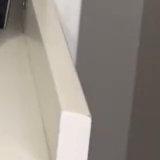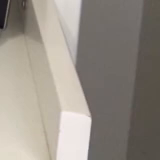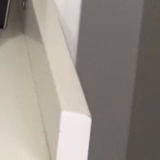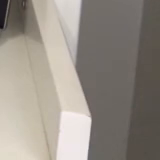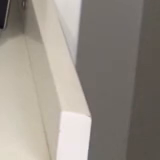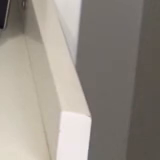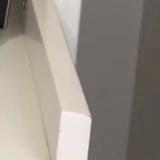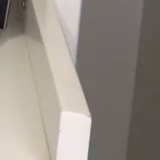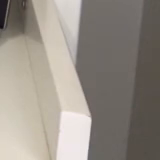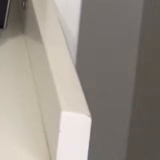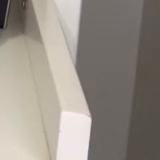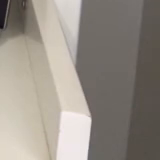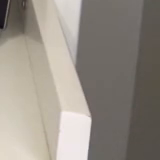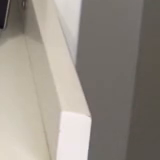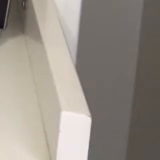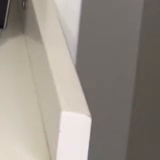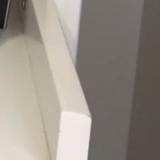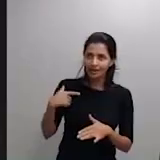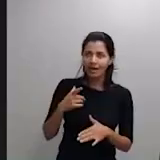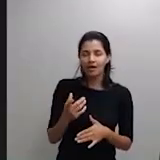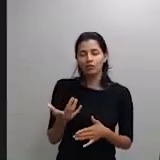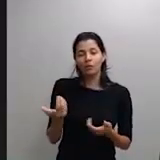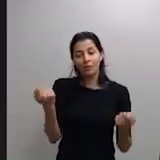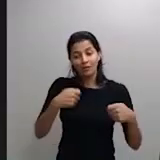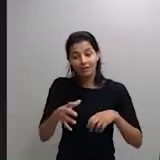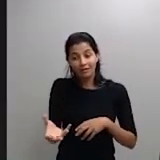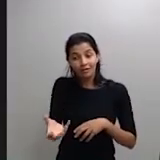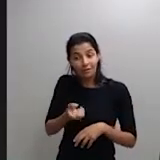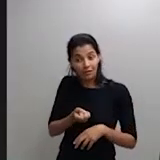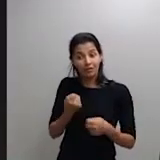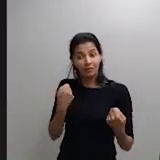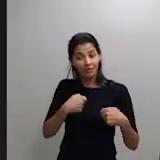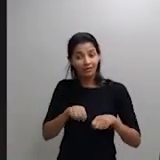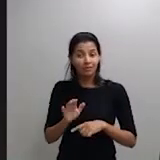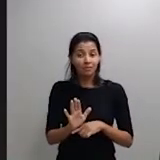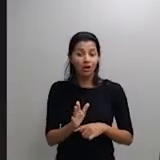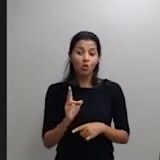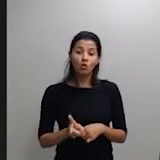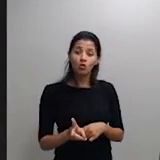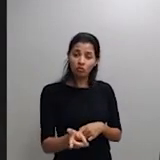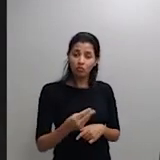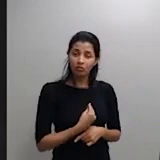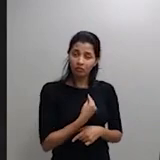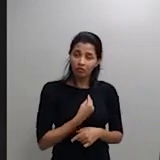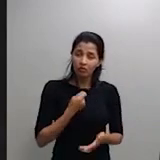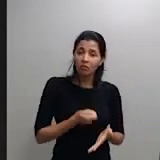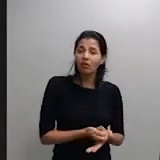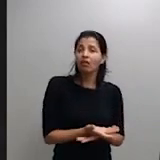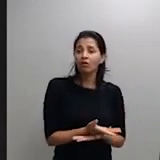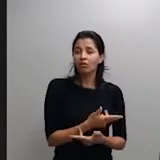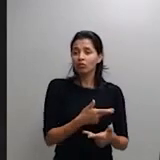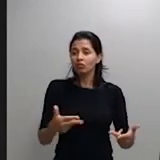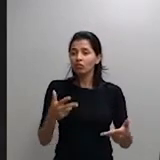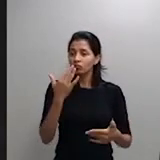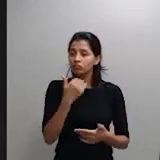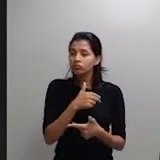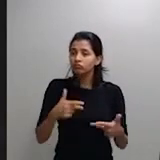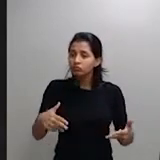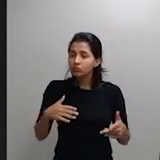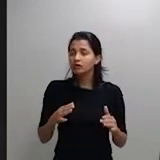decididos com base no entendimento da primeira seção a tese firmada diz que no período entre o indeferimento administrativo